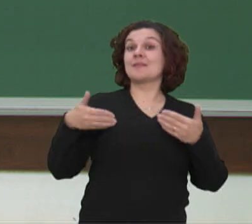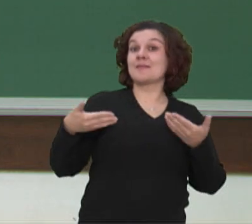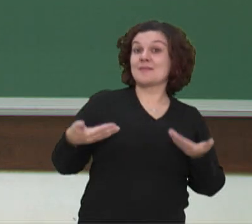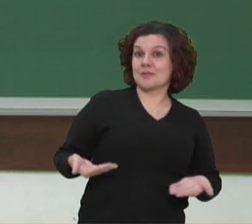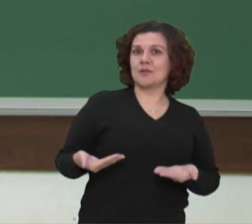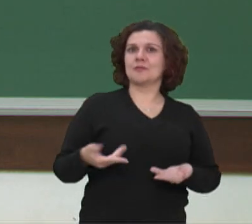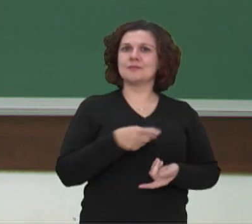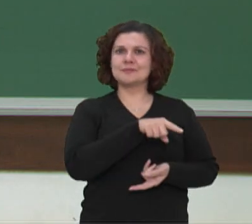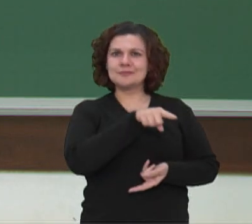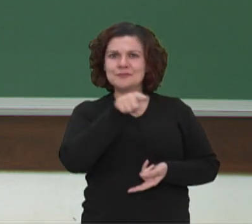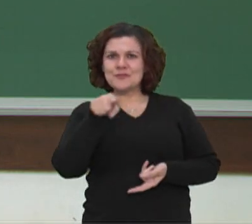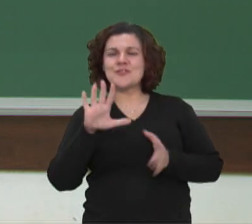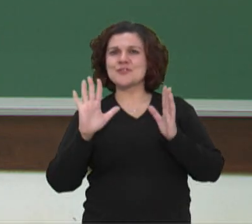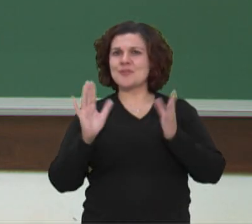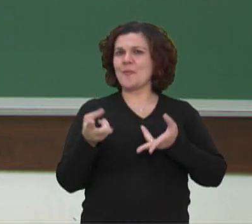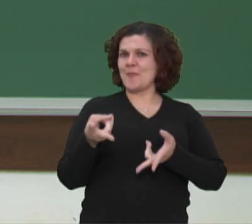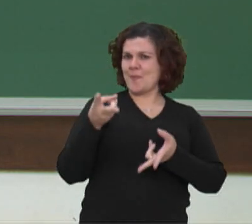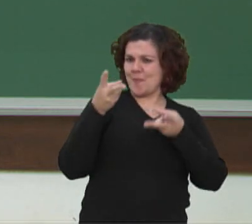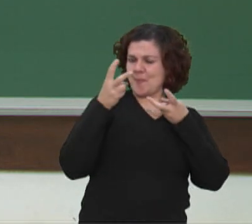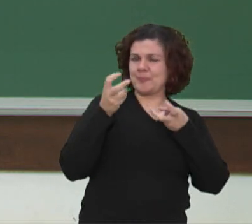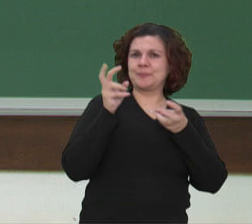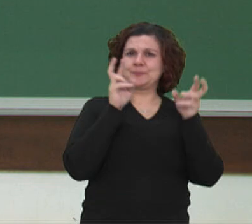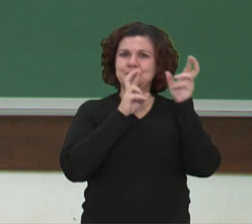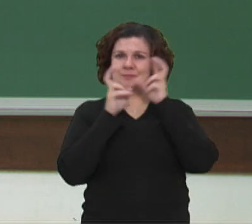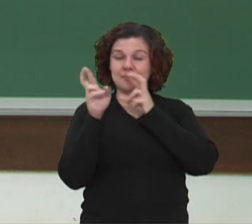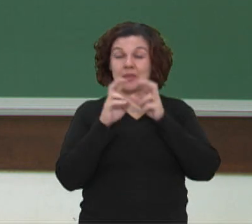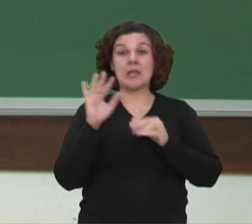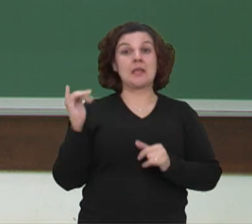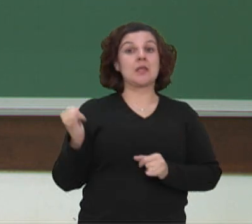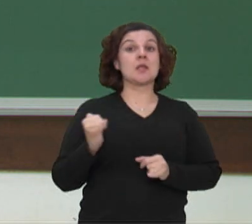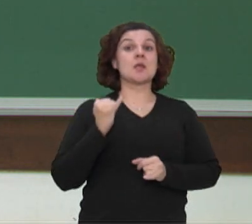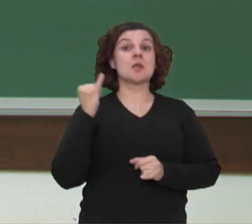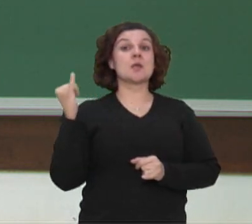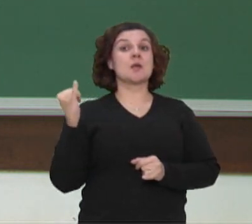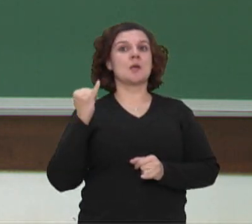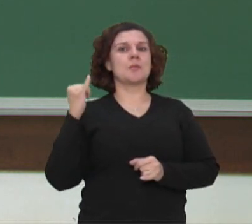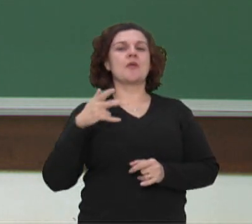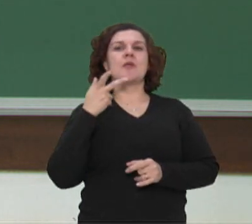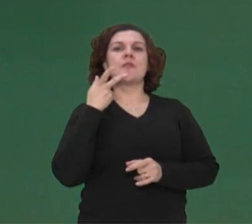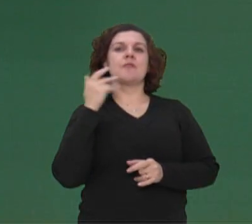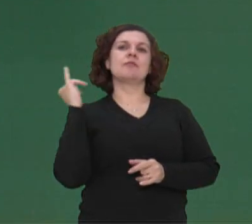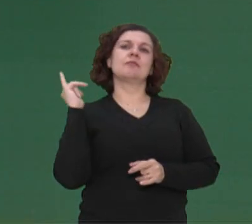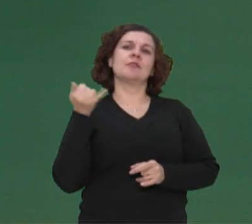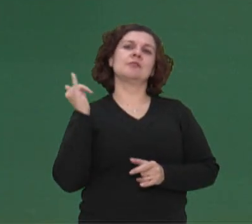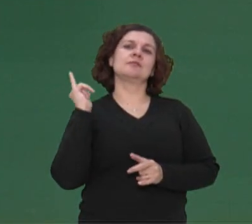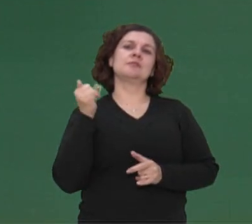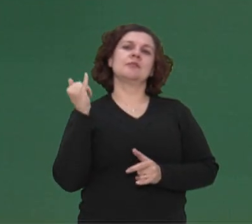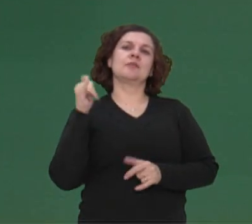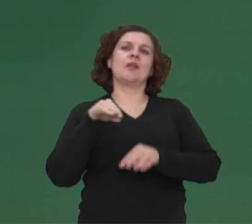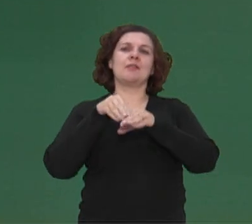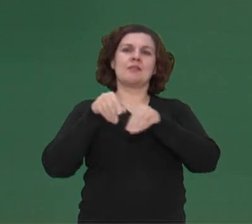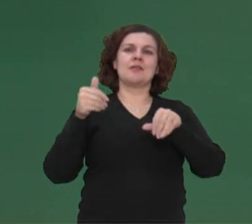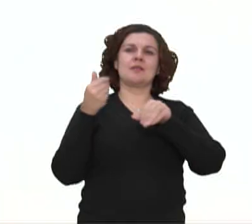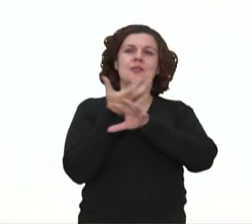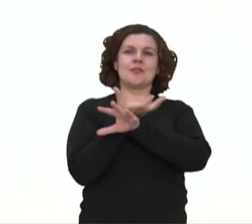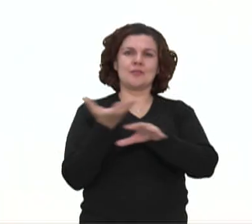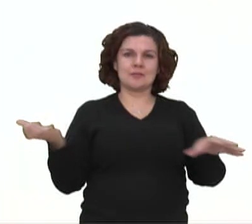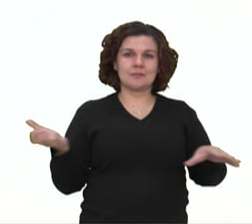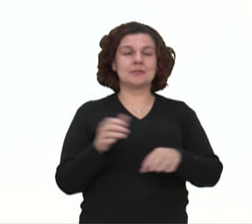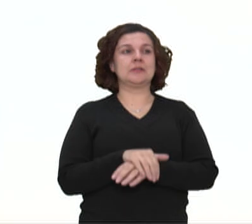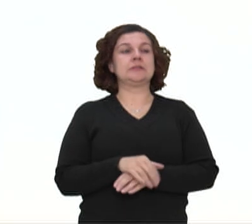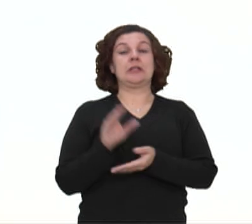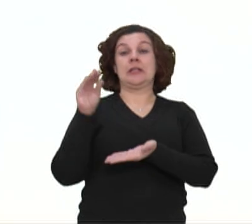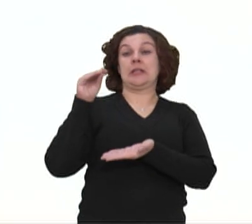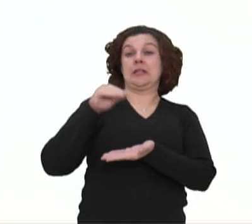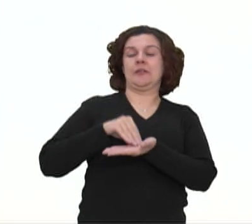Então, pessoal, você deve ter visto, né, a importância, já que eu falei tanto de deserto, né, sem sombra de dúvida,